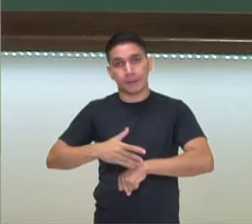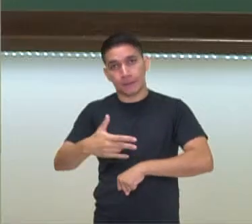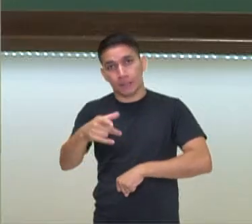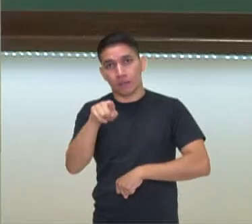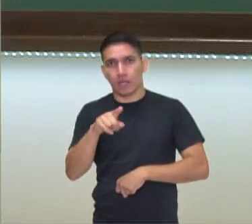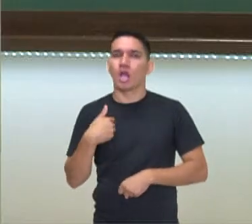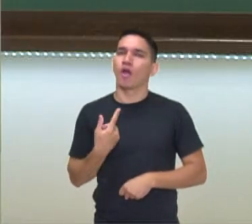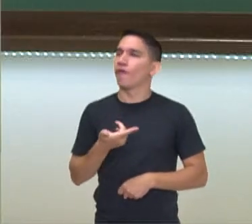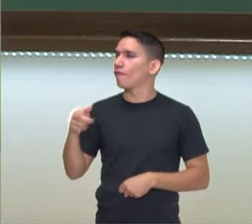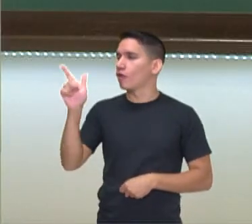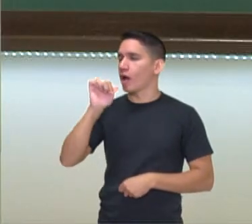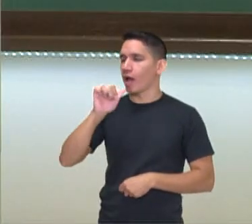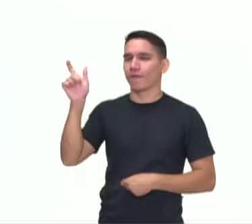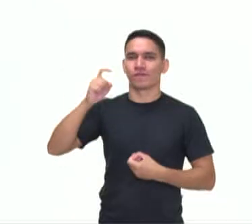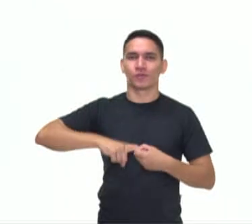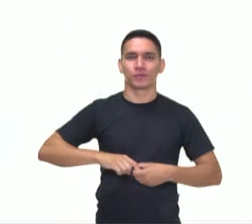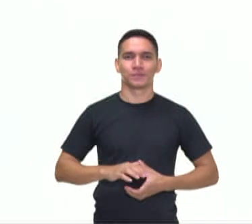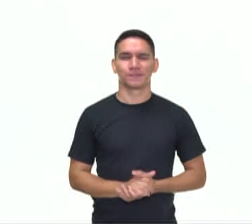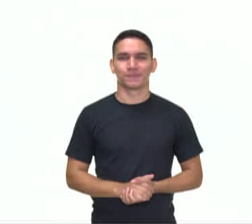vou tomar uma água e já volto.